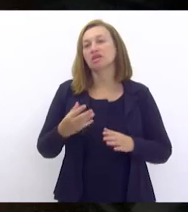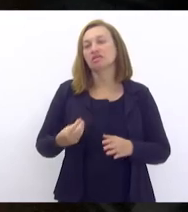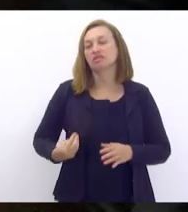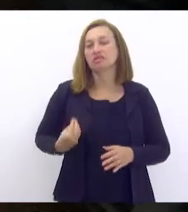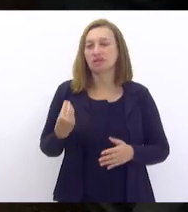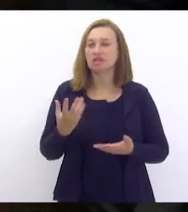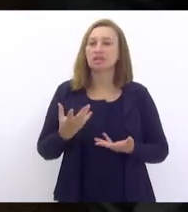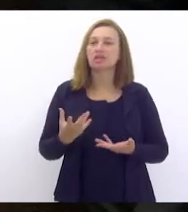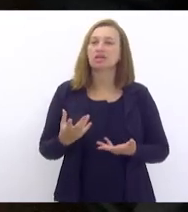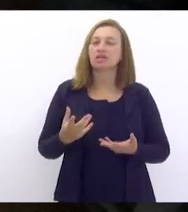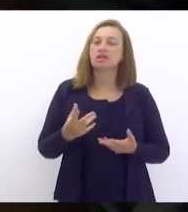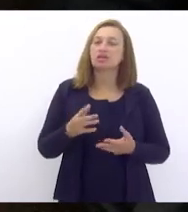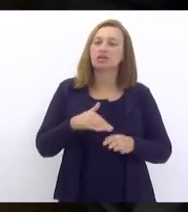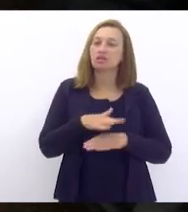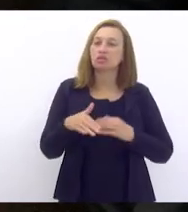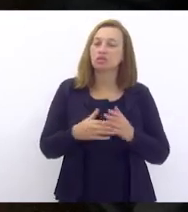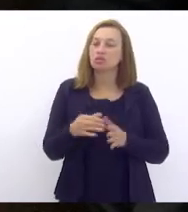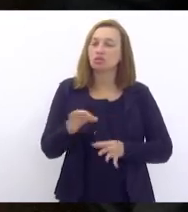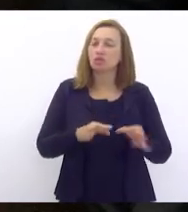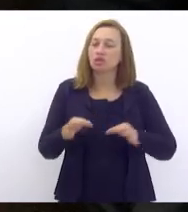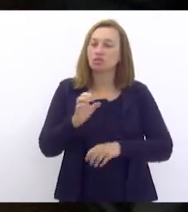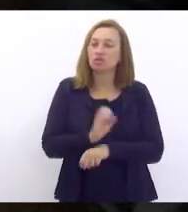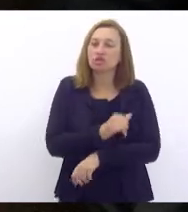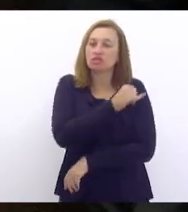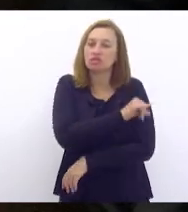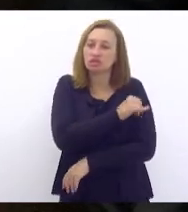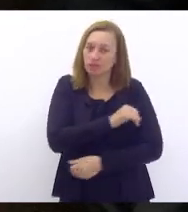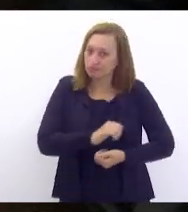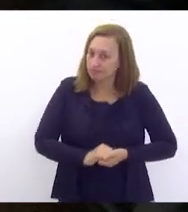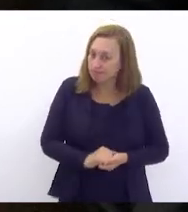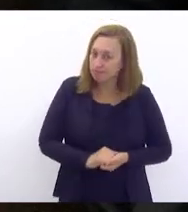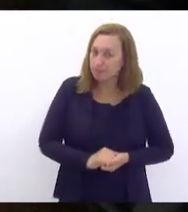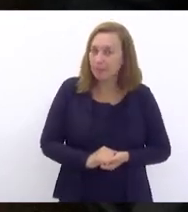programas habitacionais existentes no Estado do Rio de Janeiro.